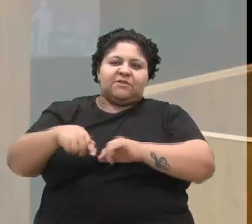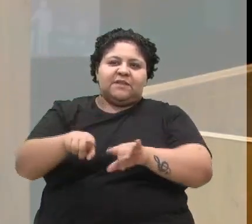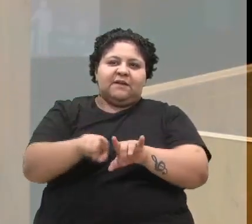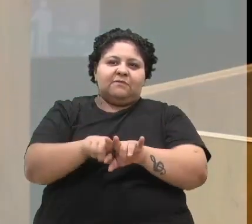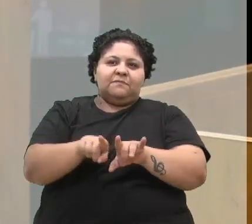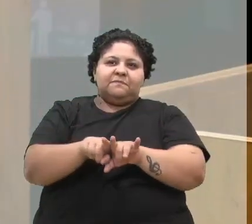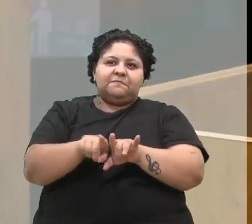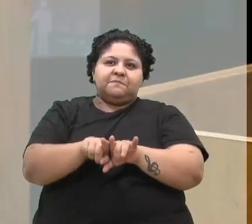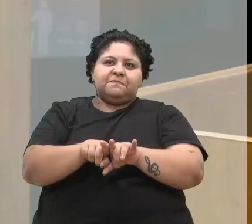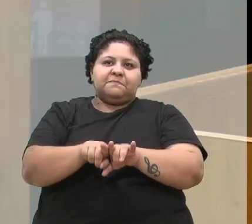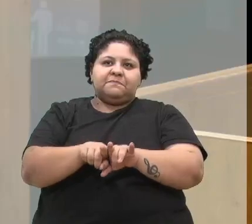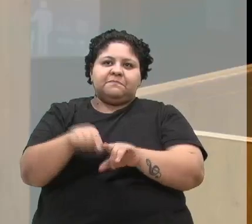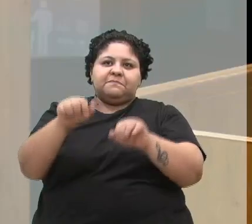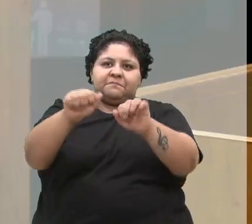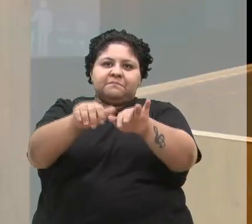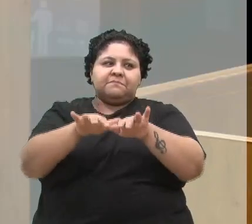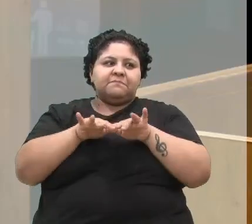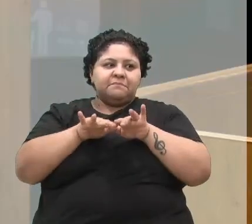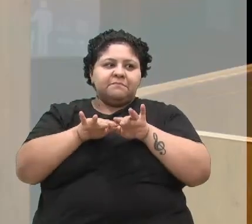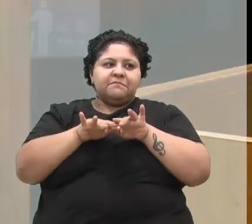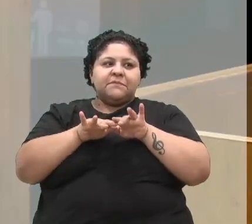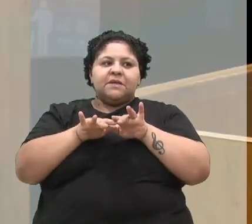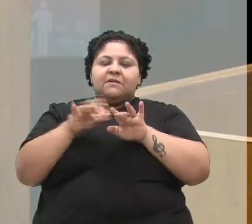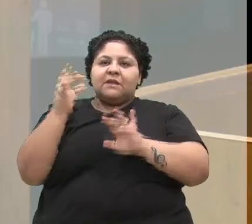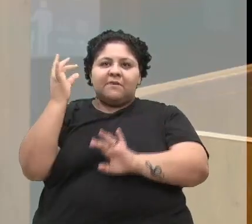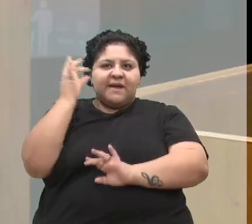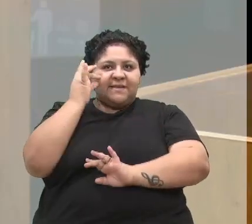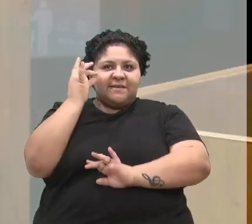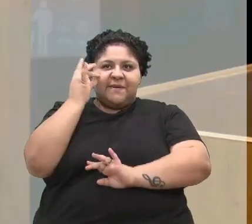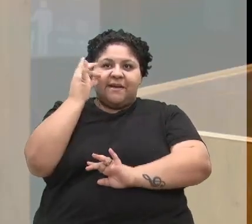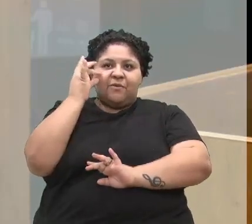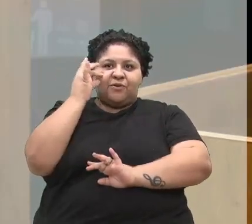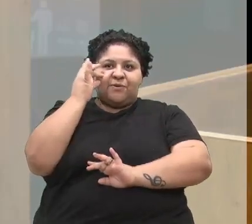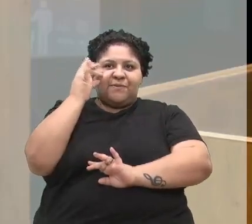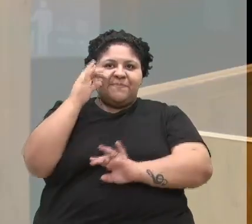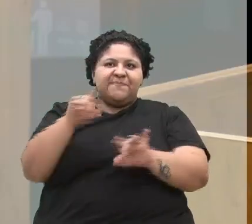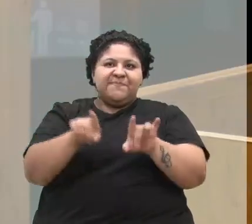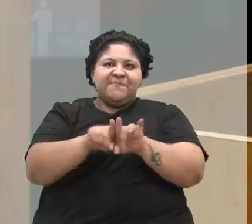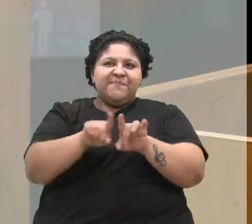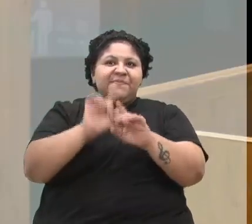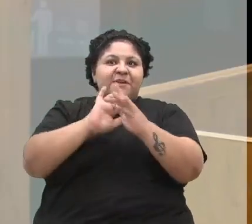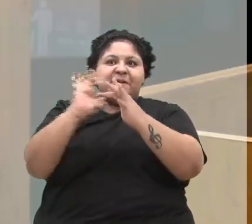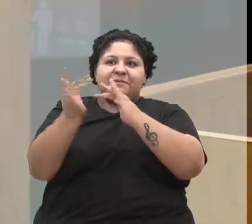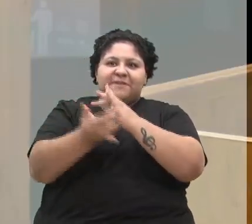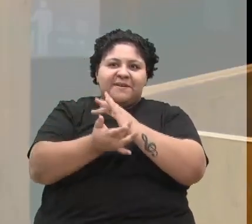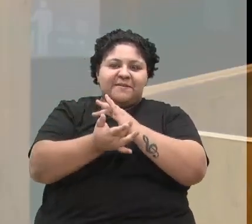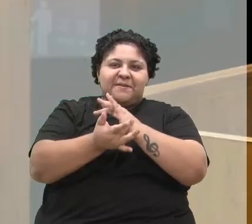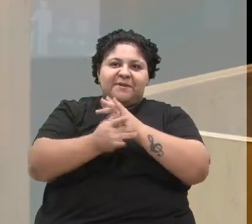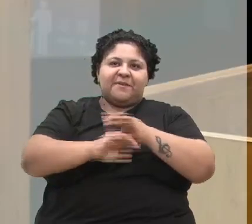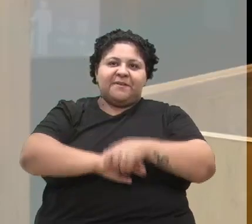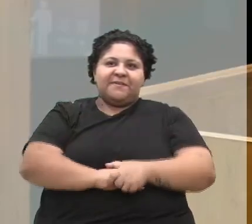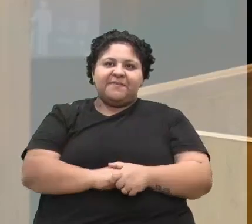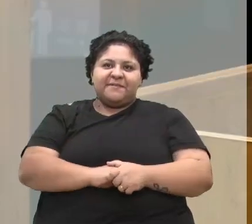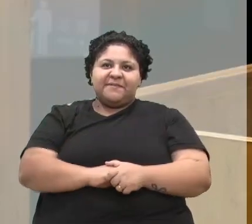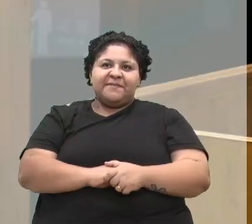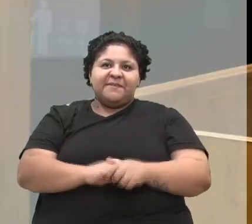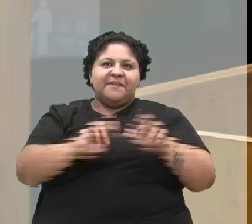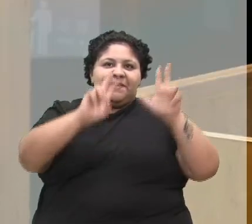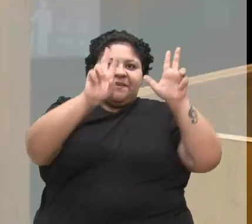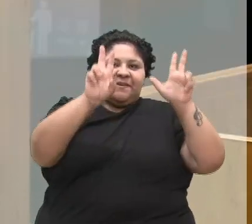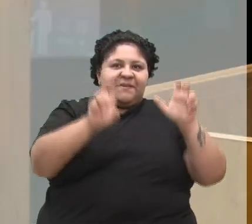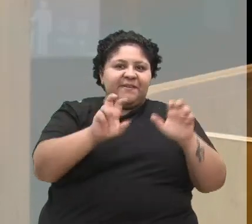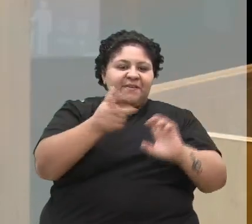comunidade presente e que nos assiste pela TV Câmara e redes sociais. O assunto que me traz